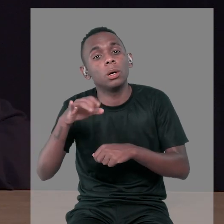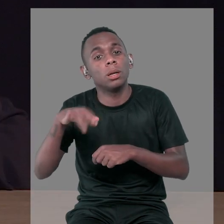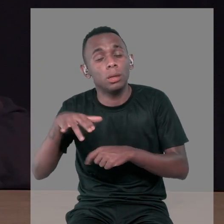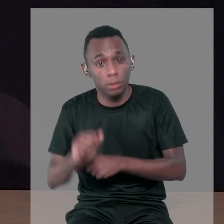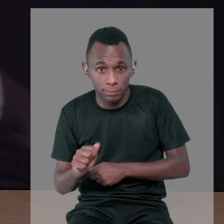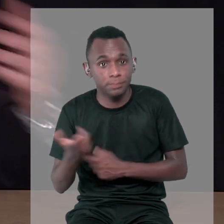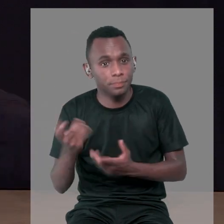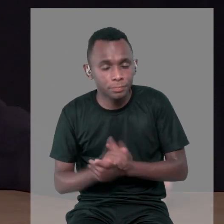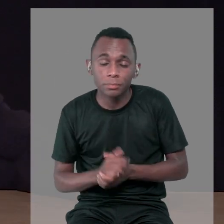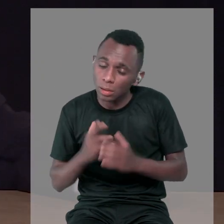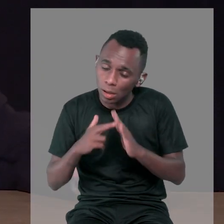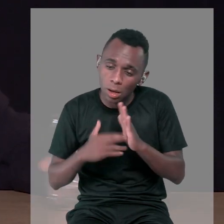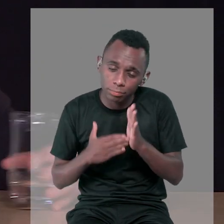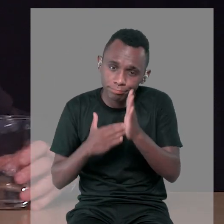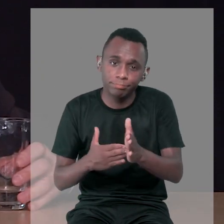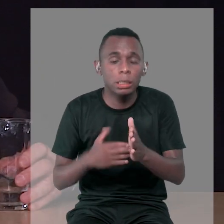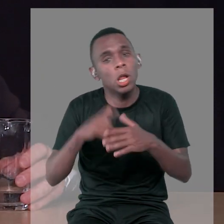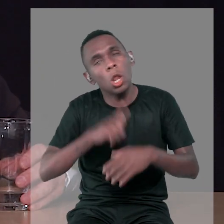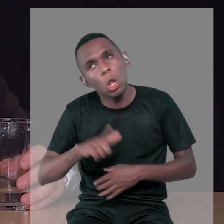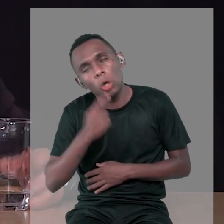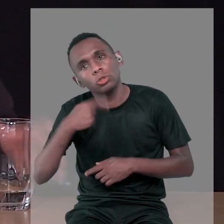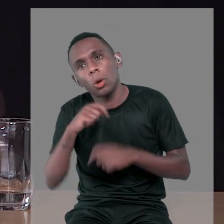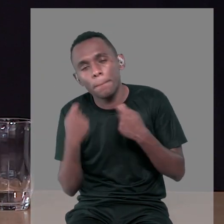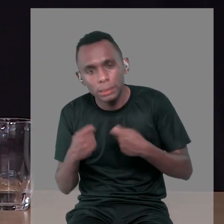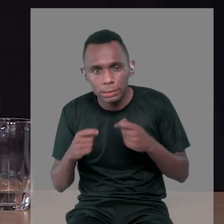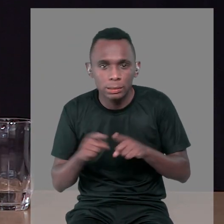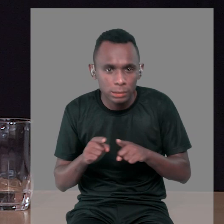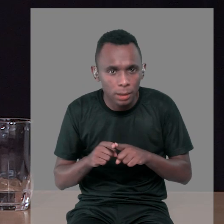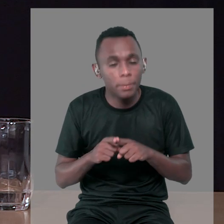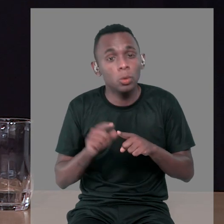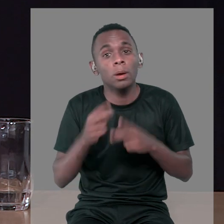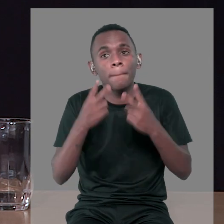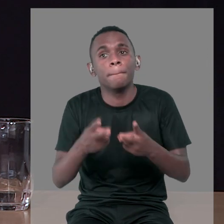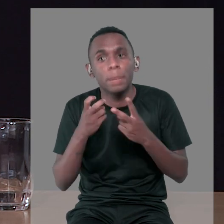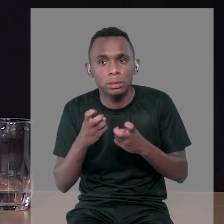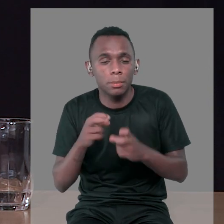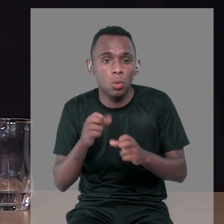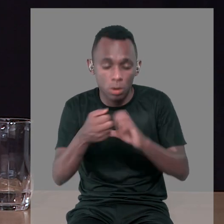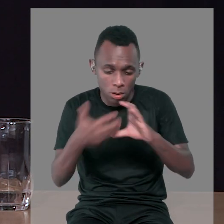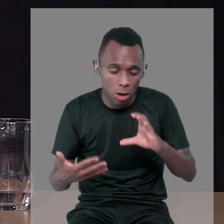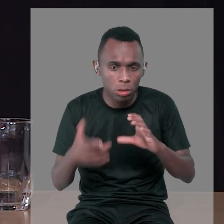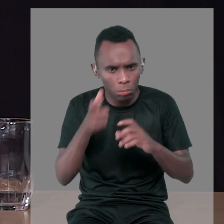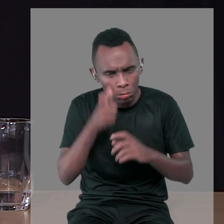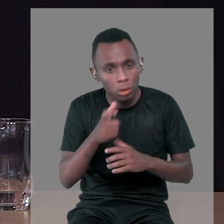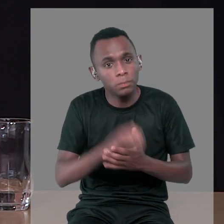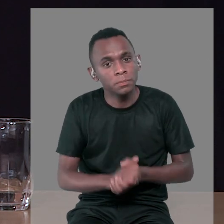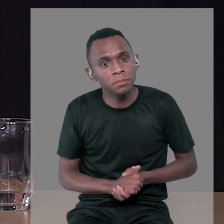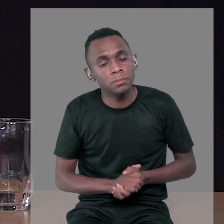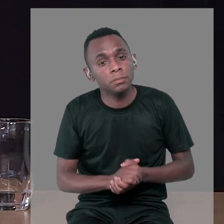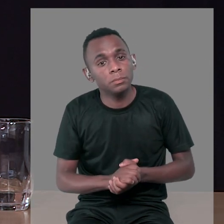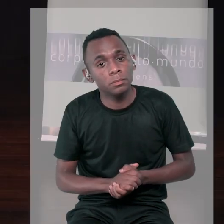gente tem que também ver um aspecto, né, curioso, porque Walser tem uma teoria